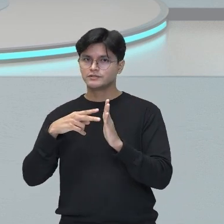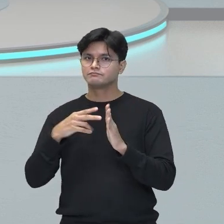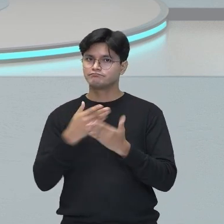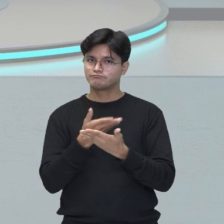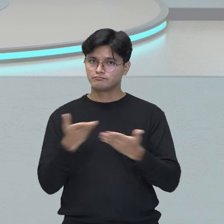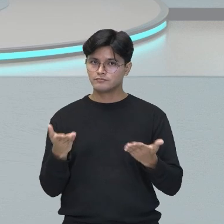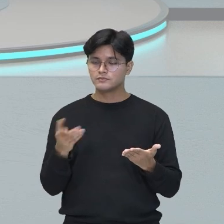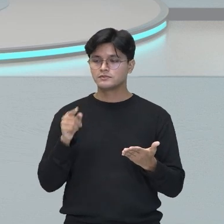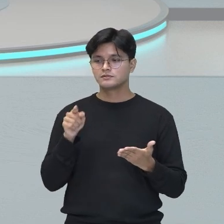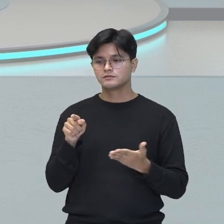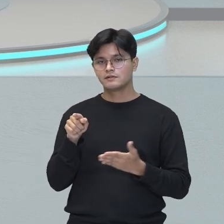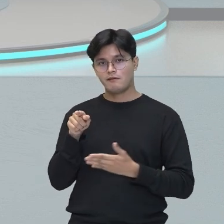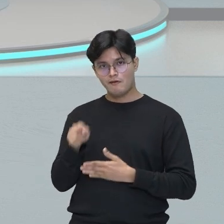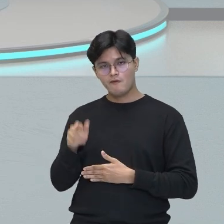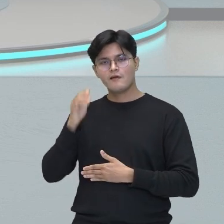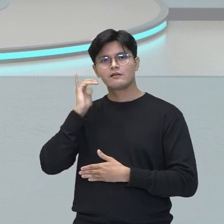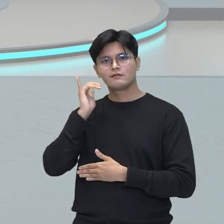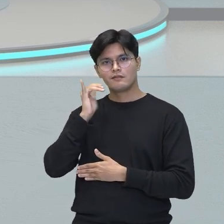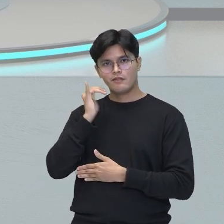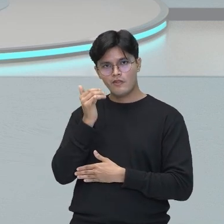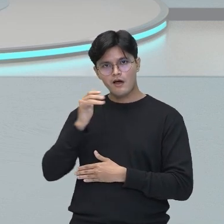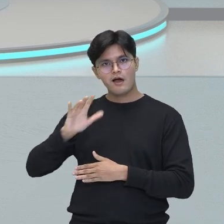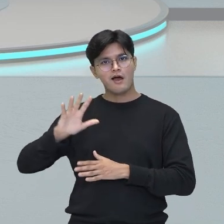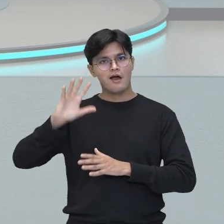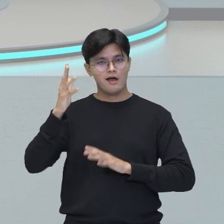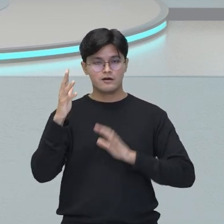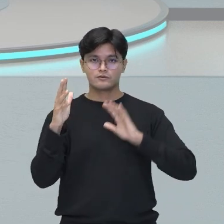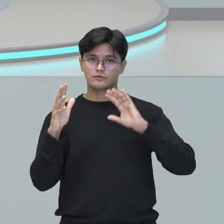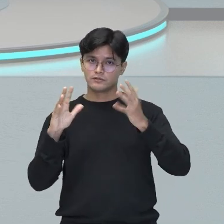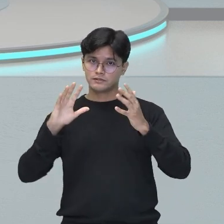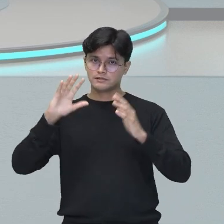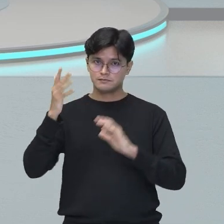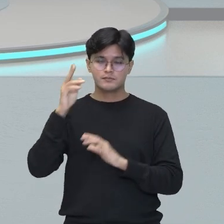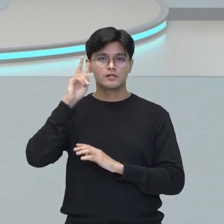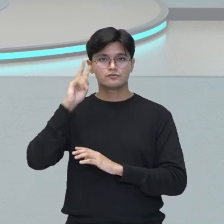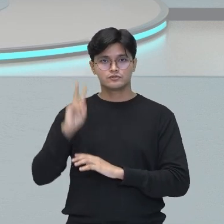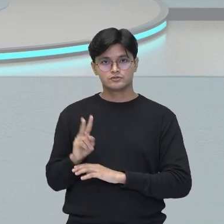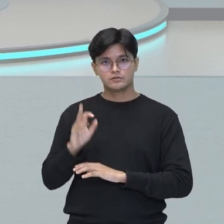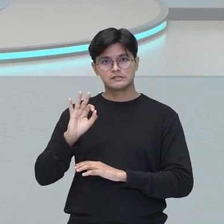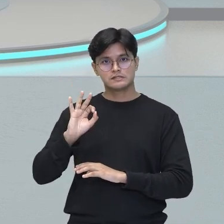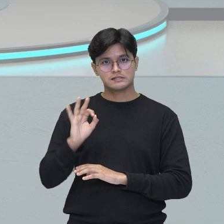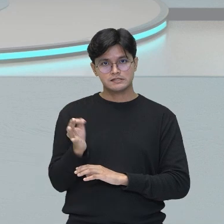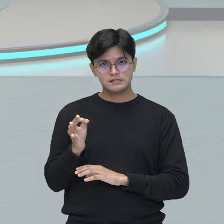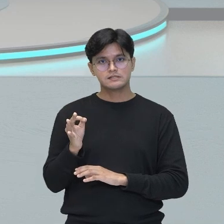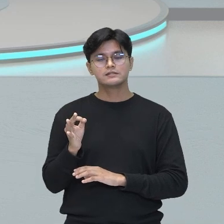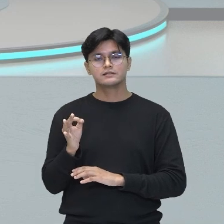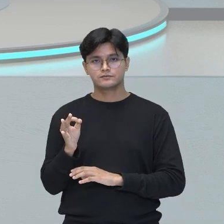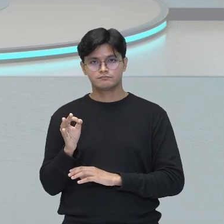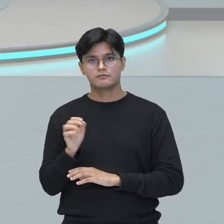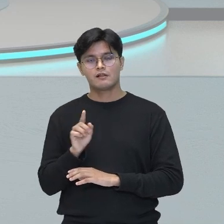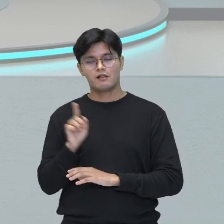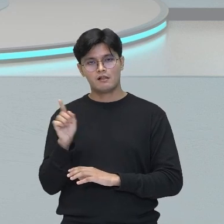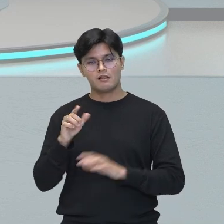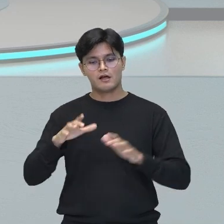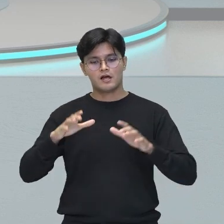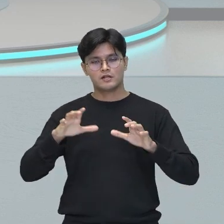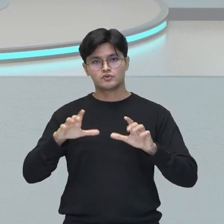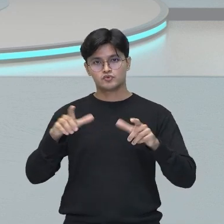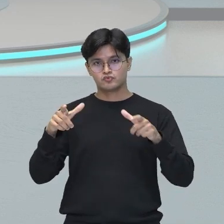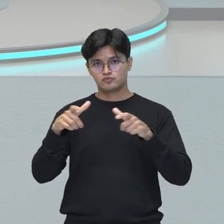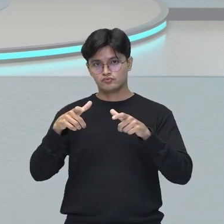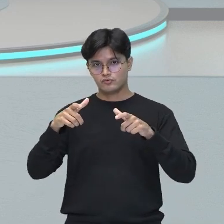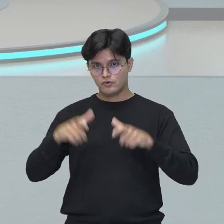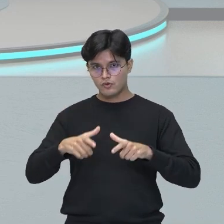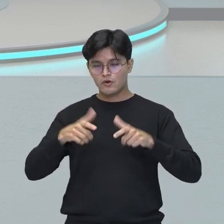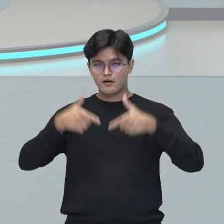os esses acontecimentos né as histórias tudo que estava envolvido lá no reinado né